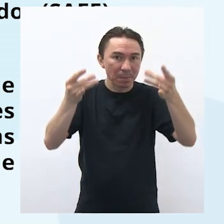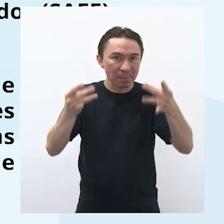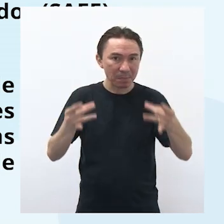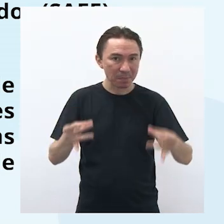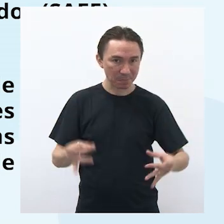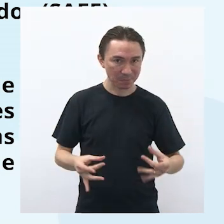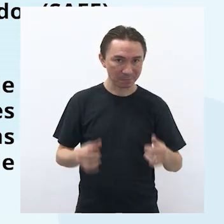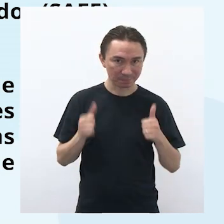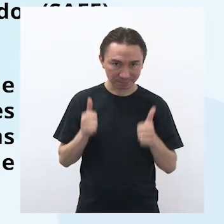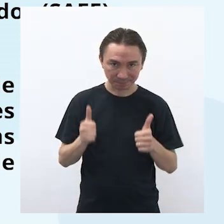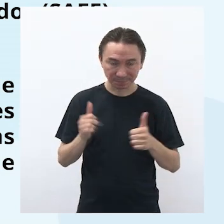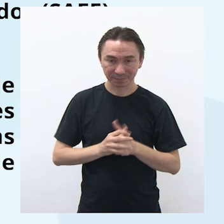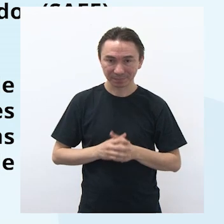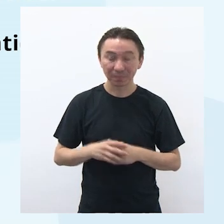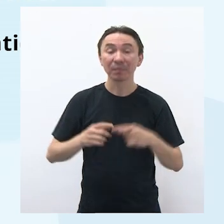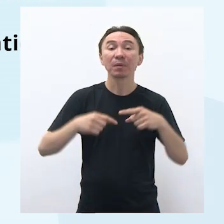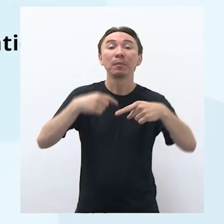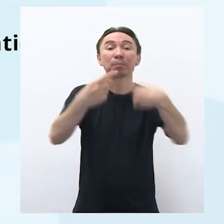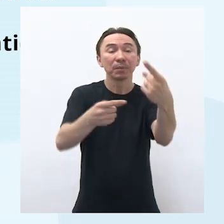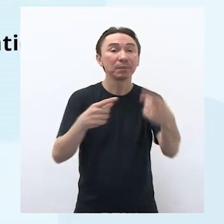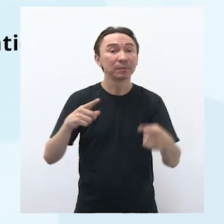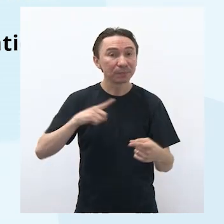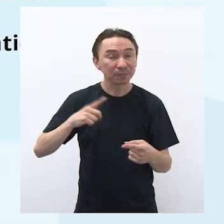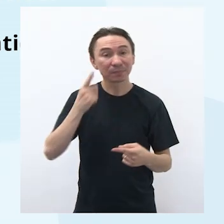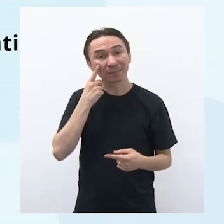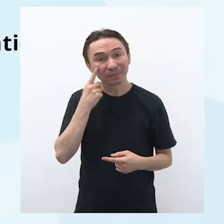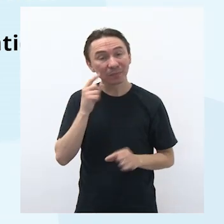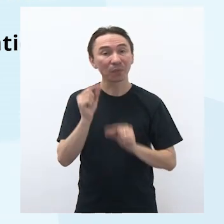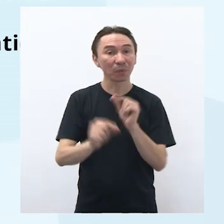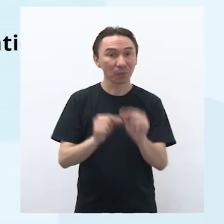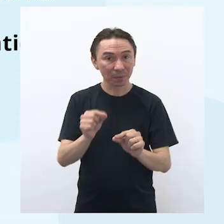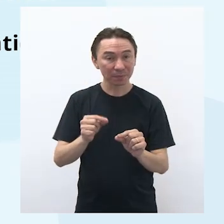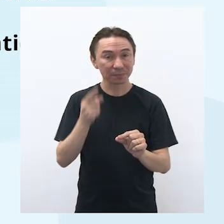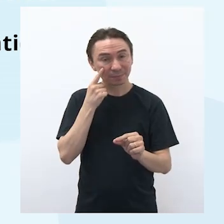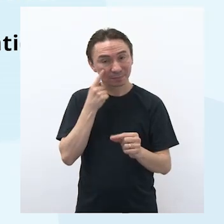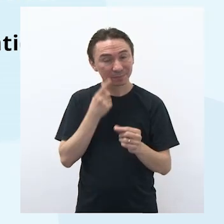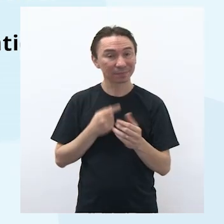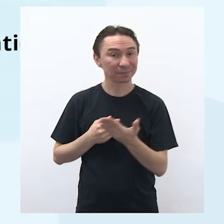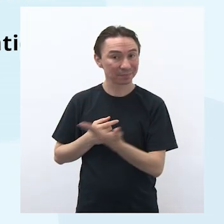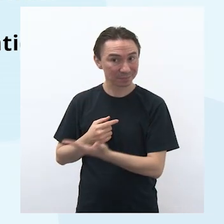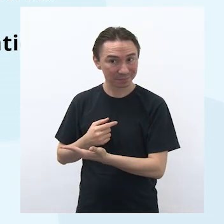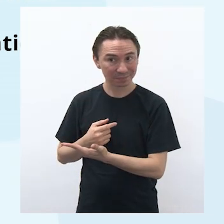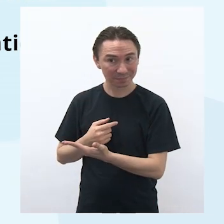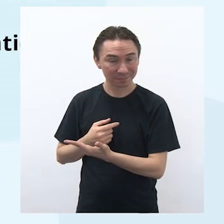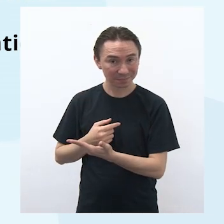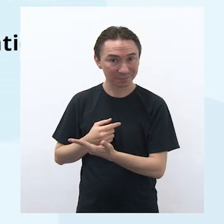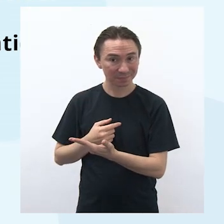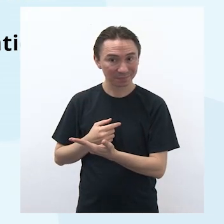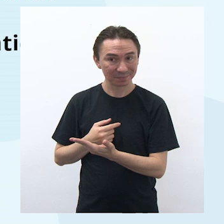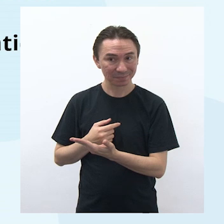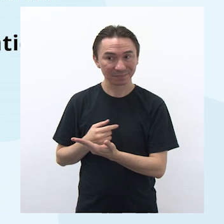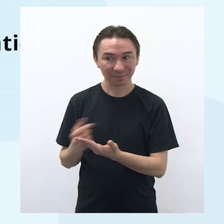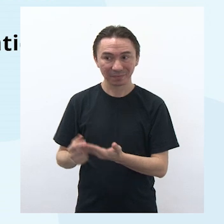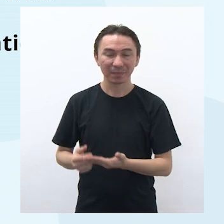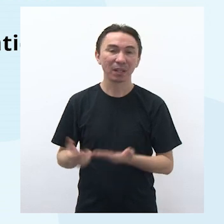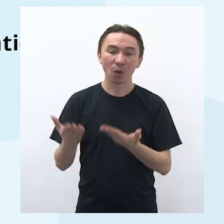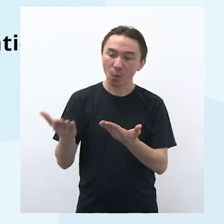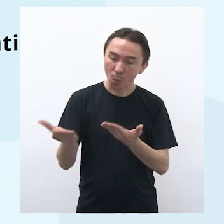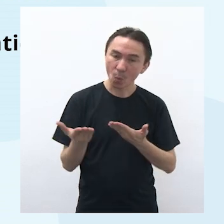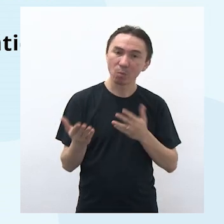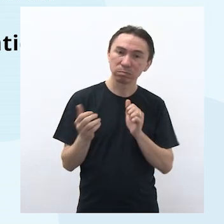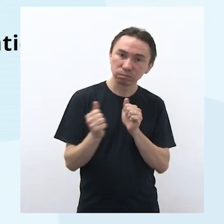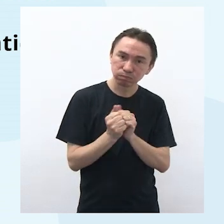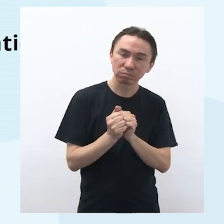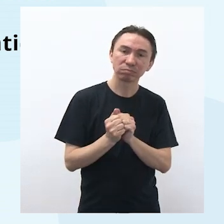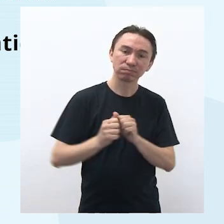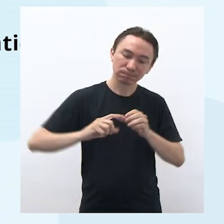slide seguinte, a gente tem nossa habitual acolhida do encontro. E aí, para mostrar para vocês que, de